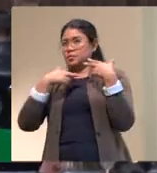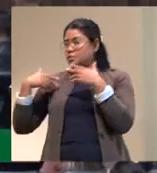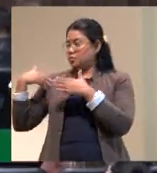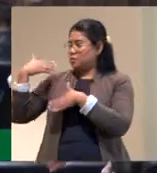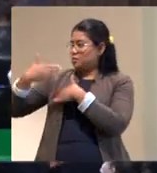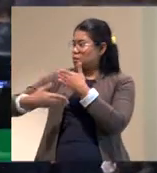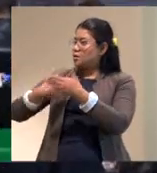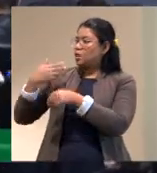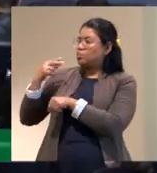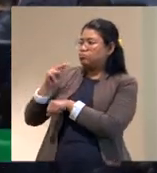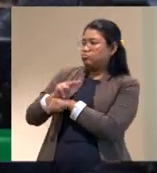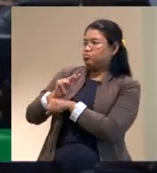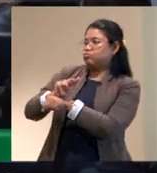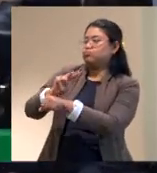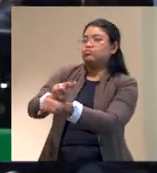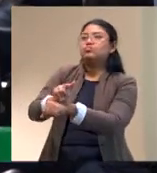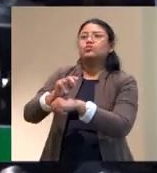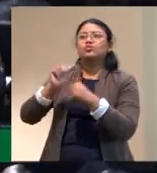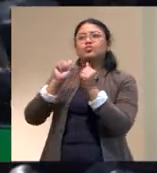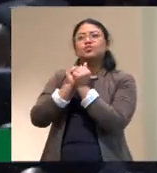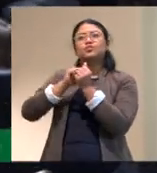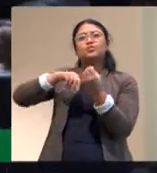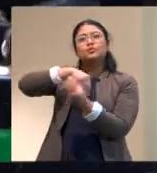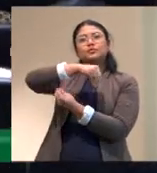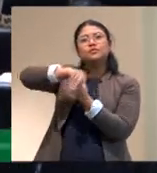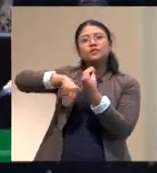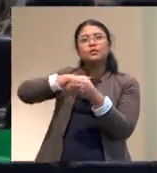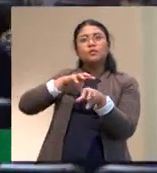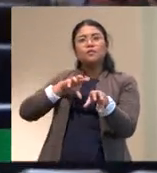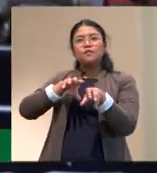né, por estar envolvida